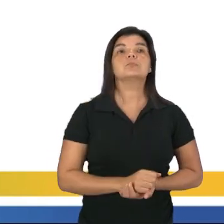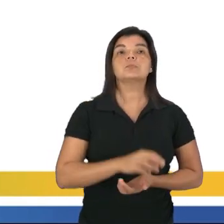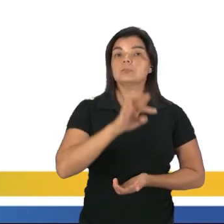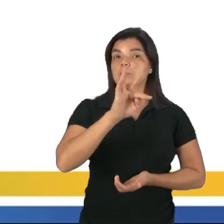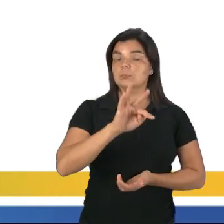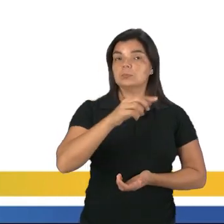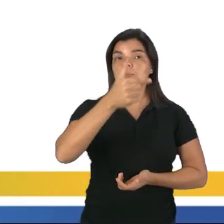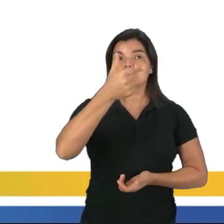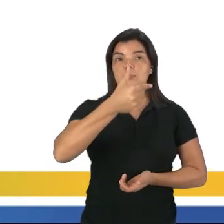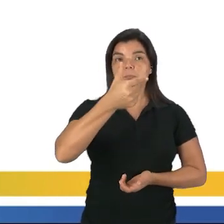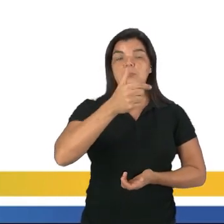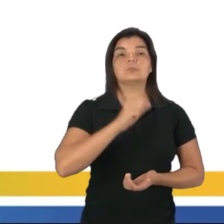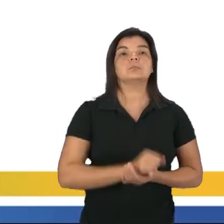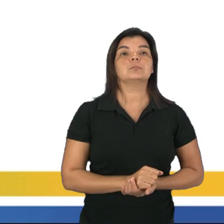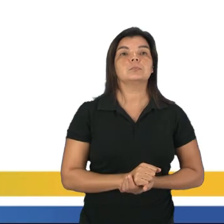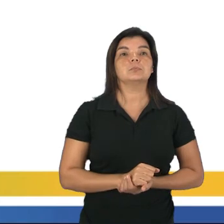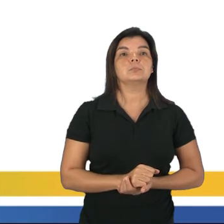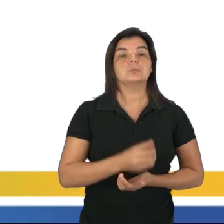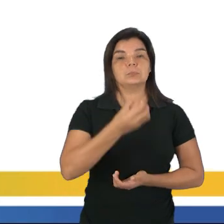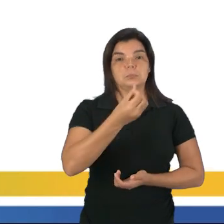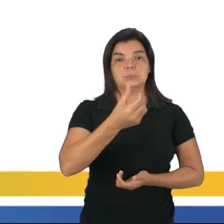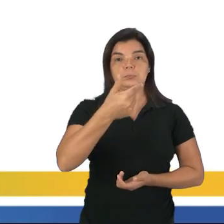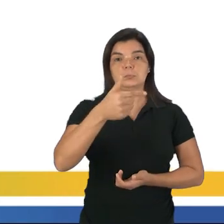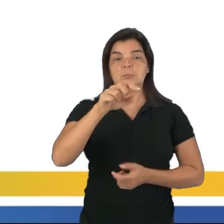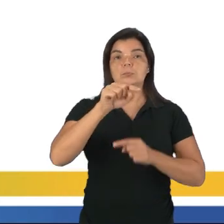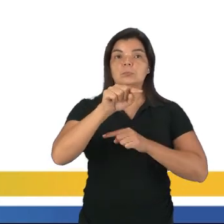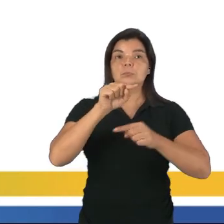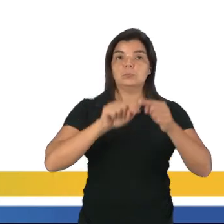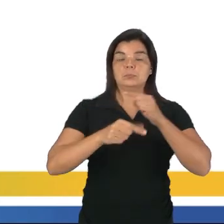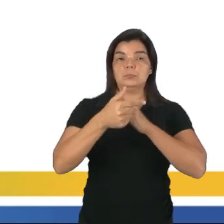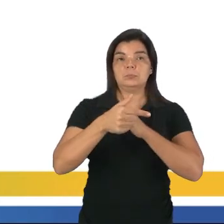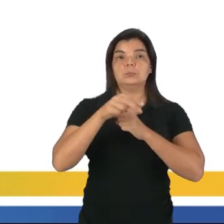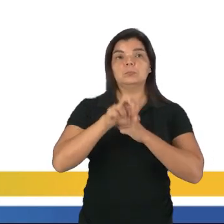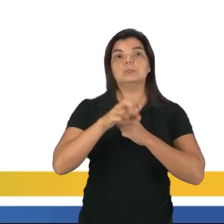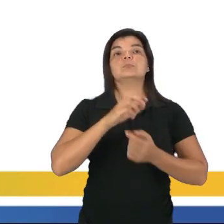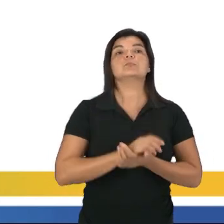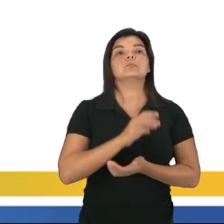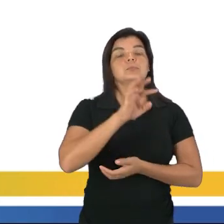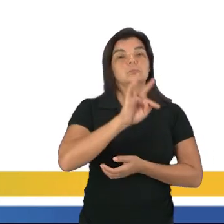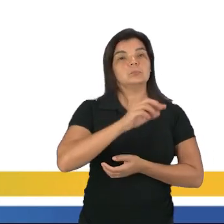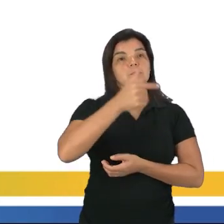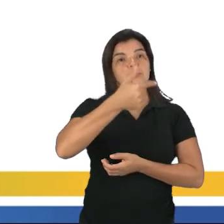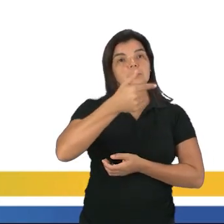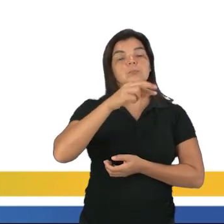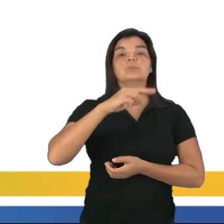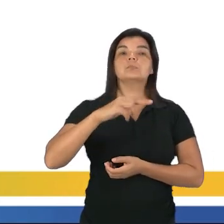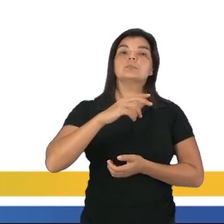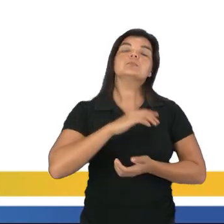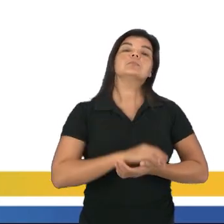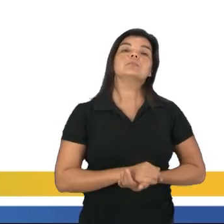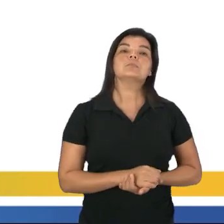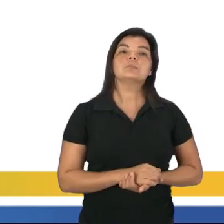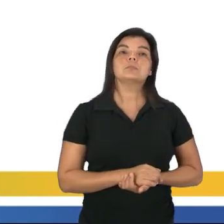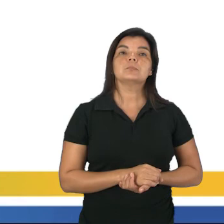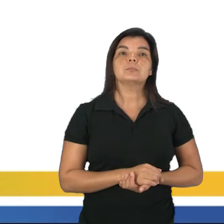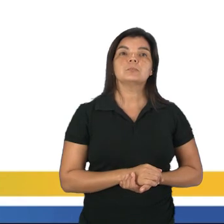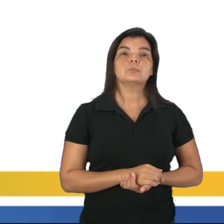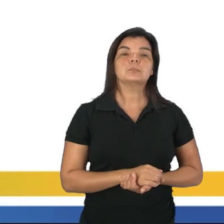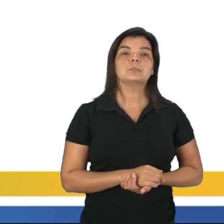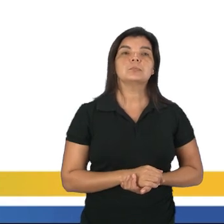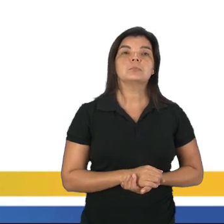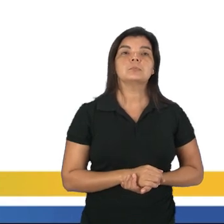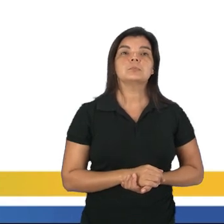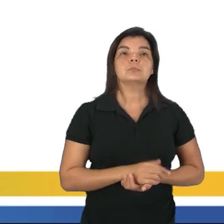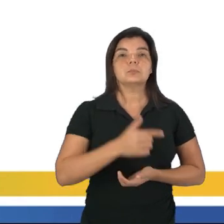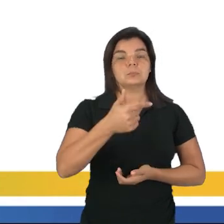625. Depois, passando 25, dividindo o 625, né? Então, t² igual a 625 dividido para